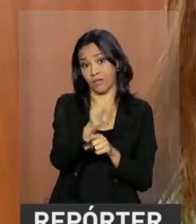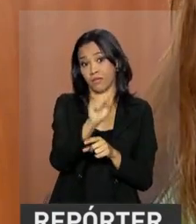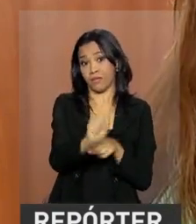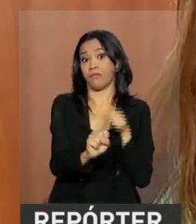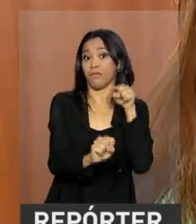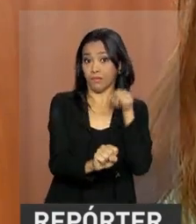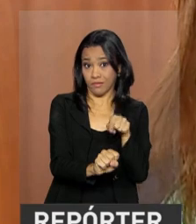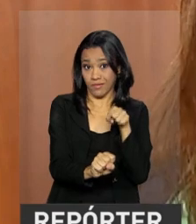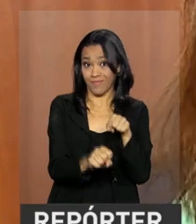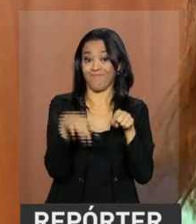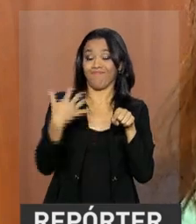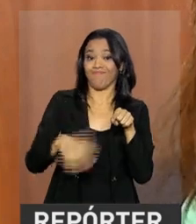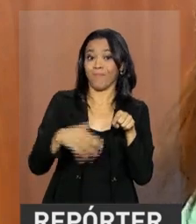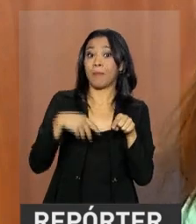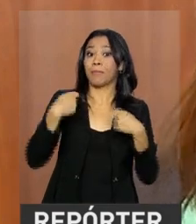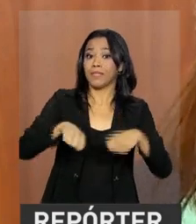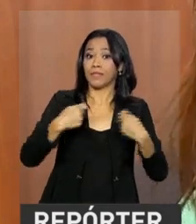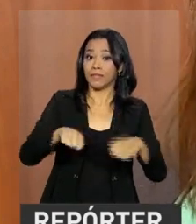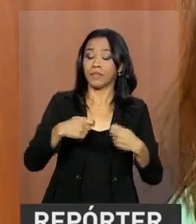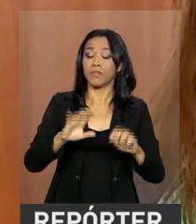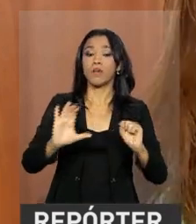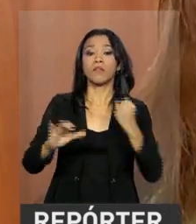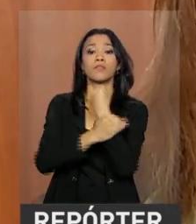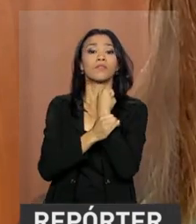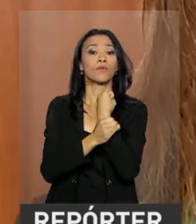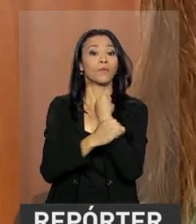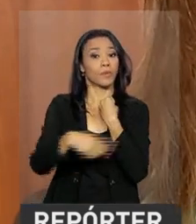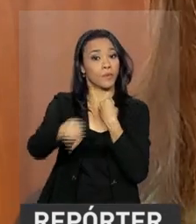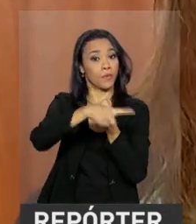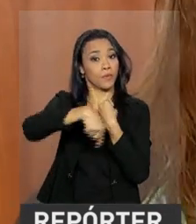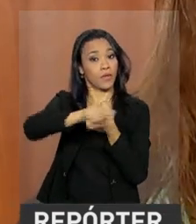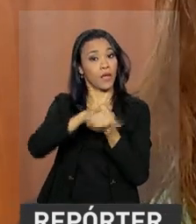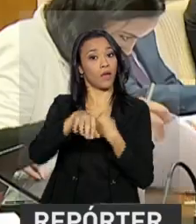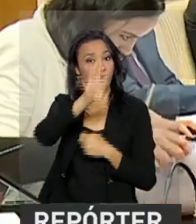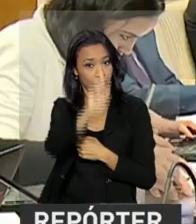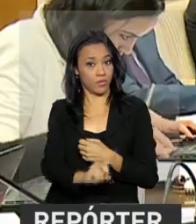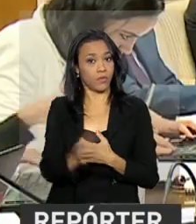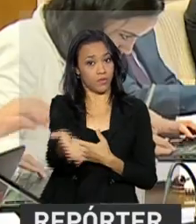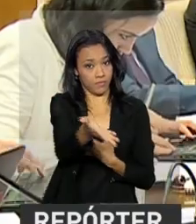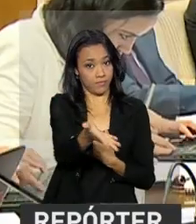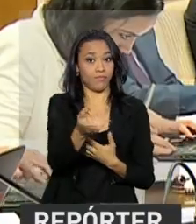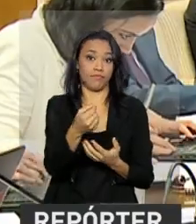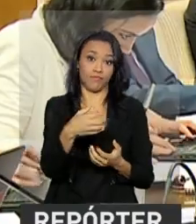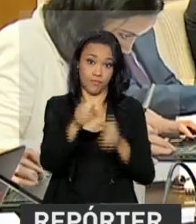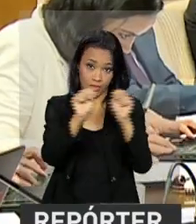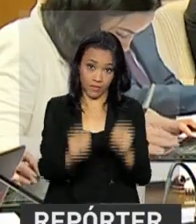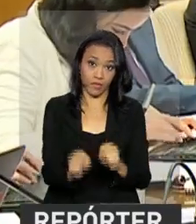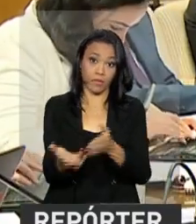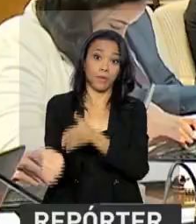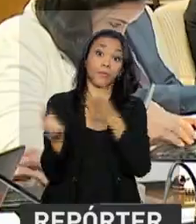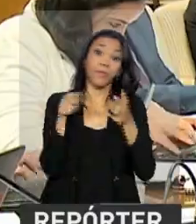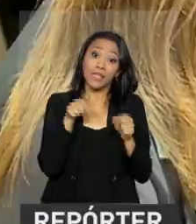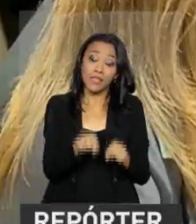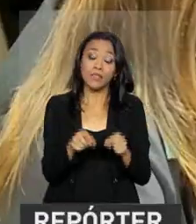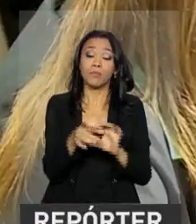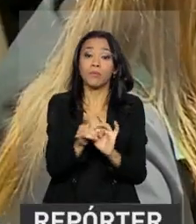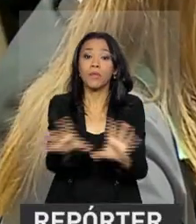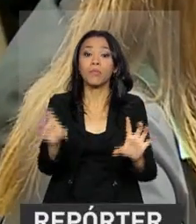também precisamos garantir a sustentabilidade do sistema. Isso também permite que nós